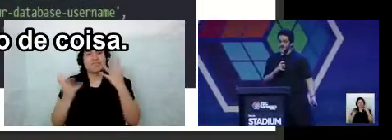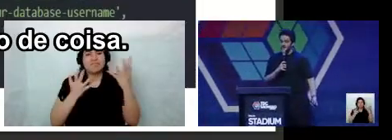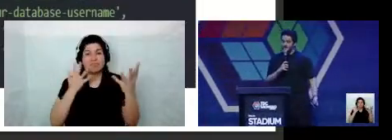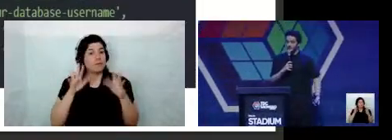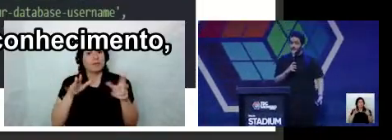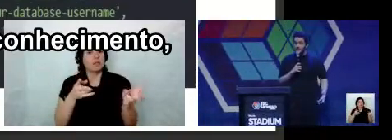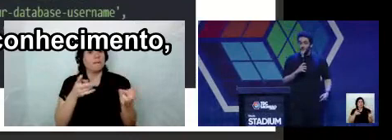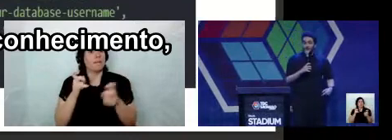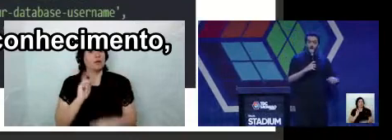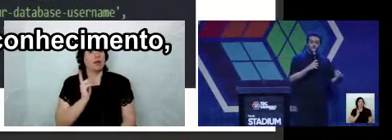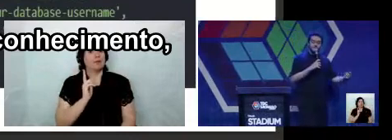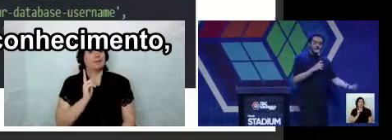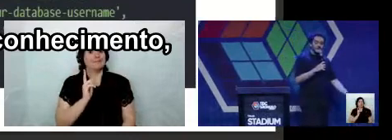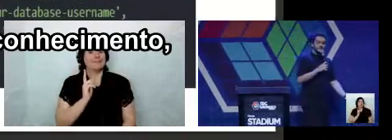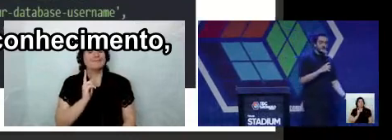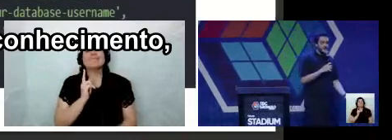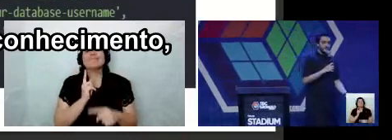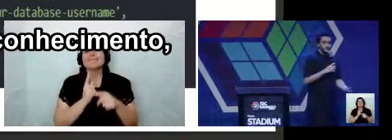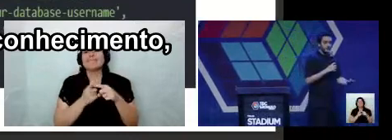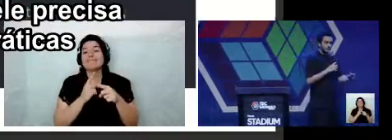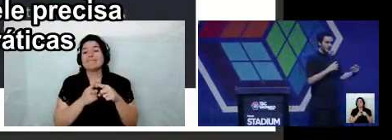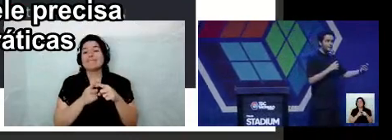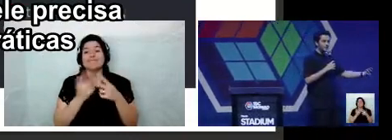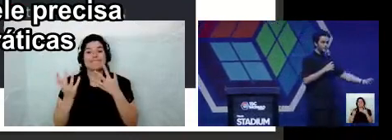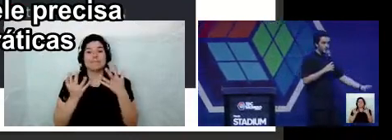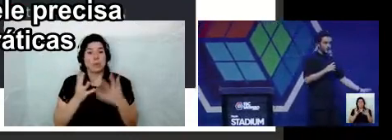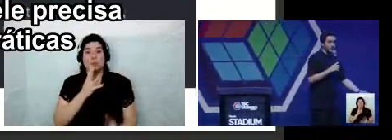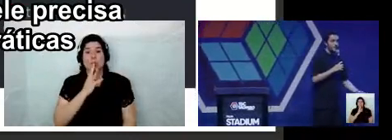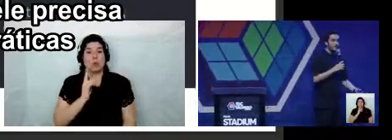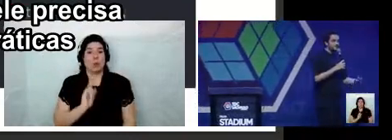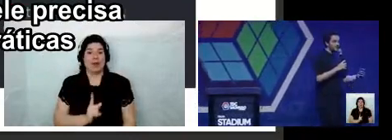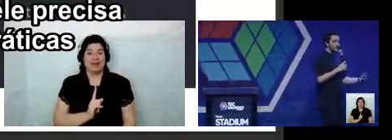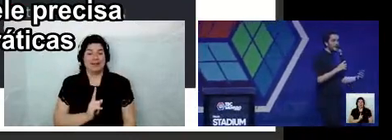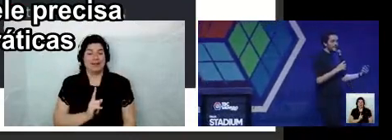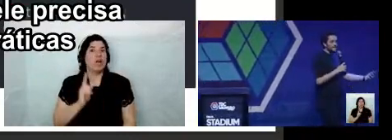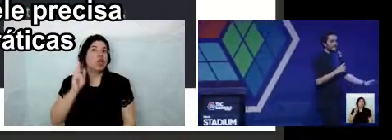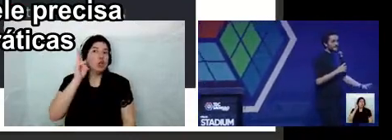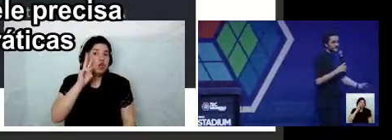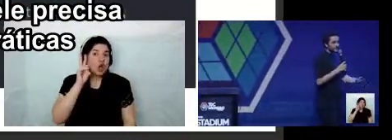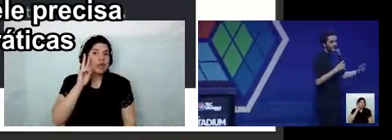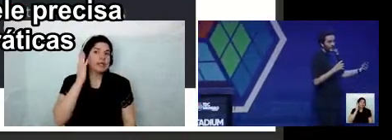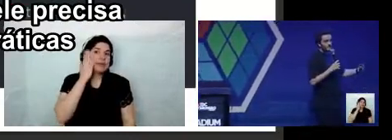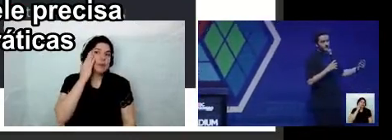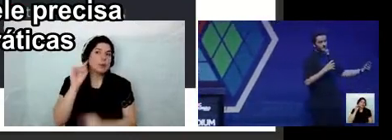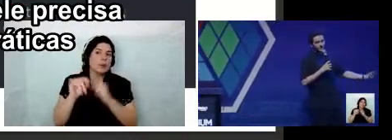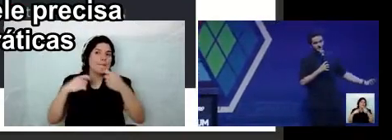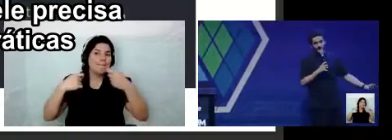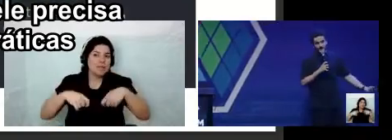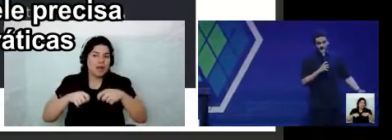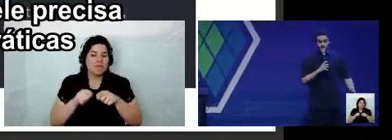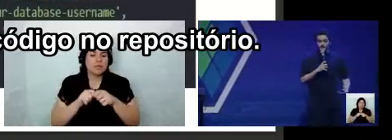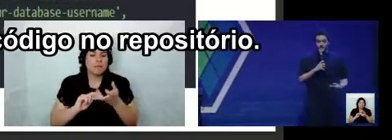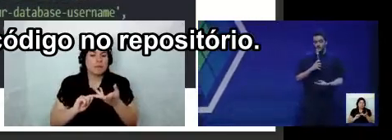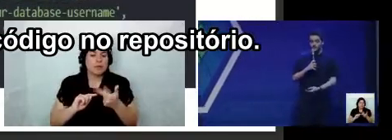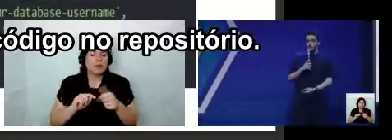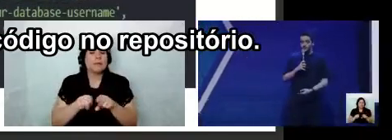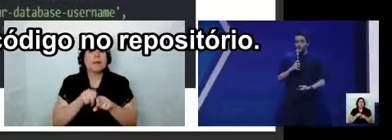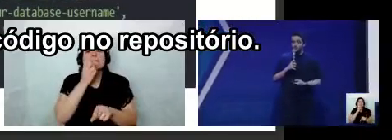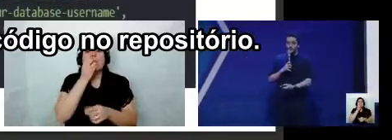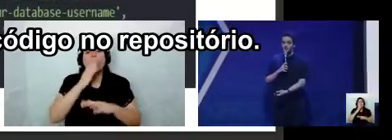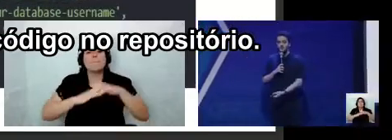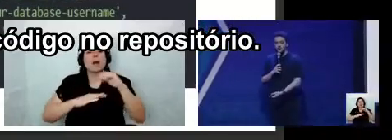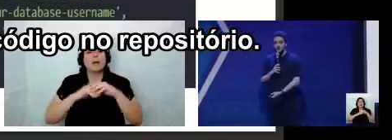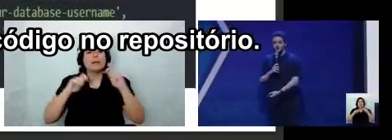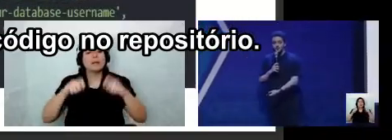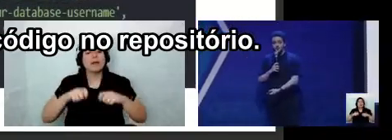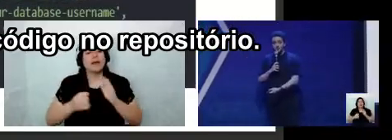de coisa. Por quê? Porque ele não tem esse conhecimento, ele não tem o histórico do que ele precisa fazer e quais são as boas práticas para ele construir um